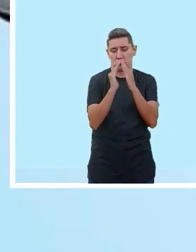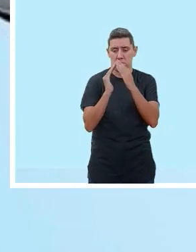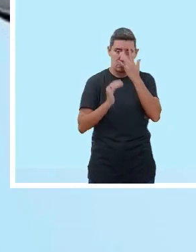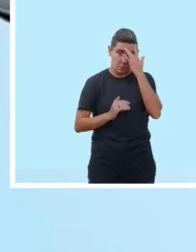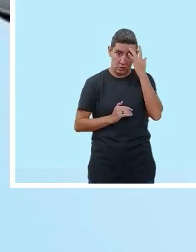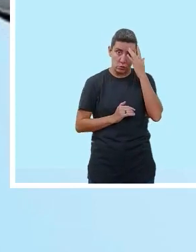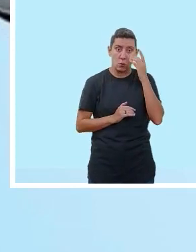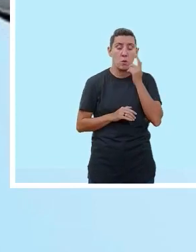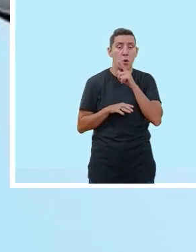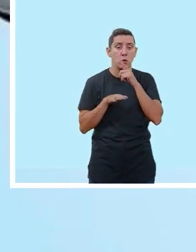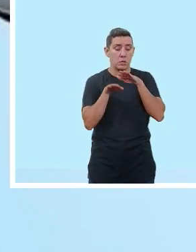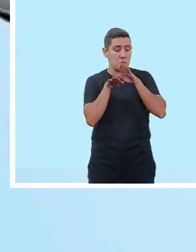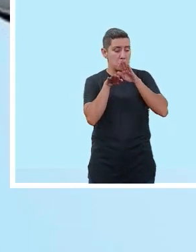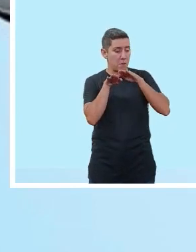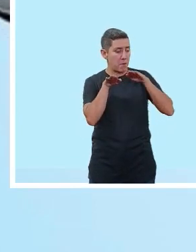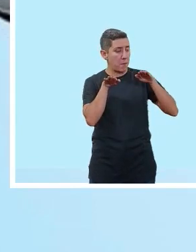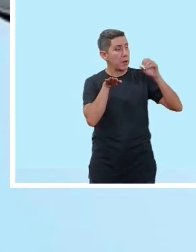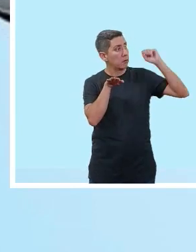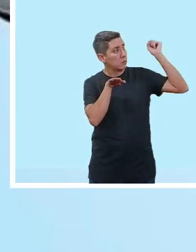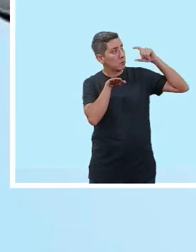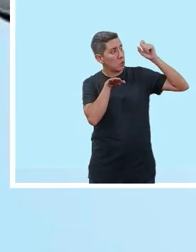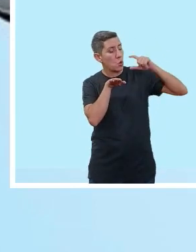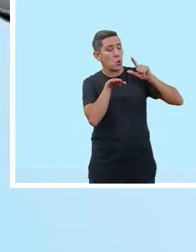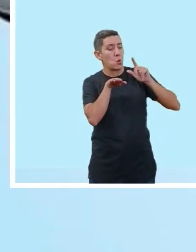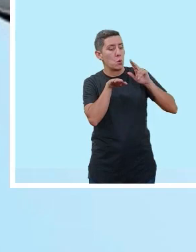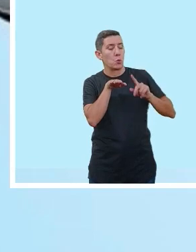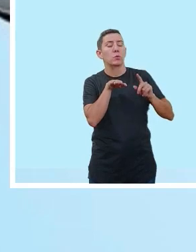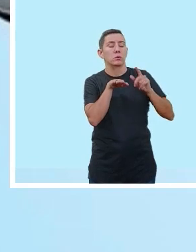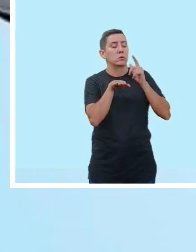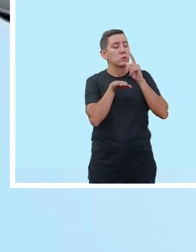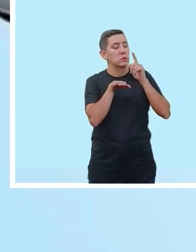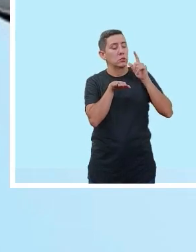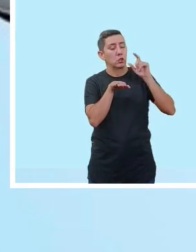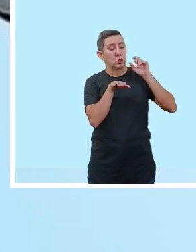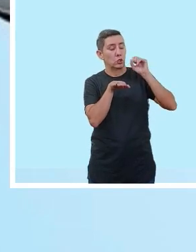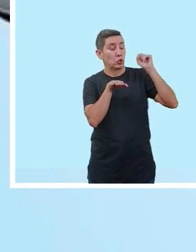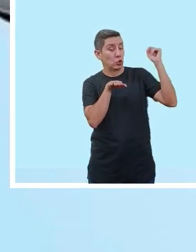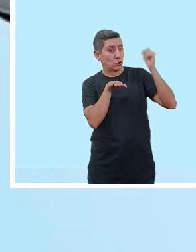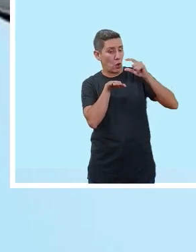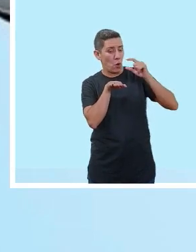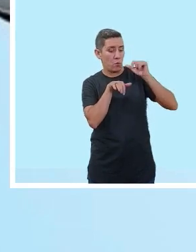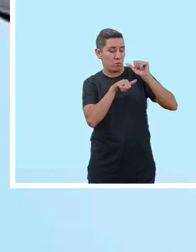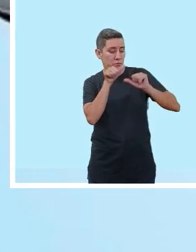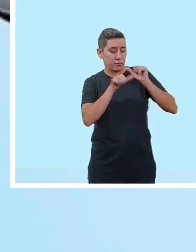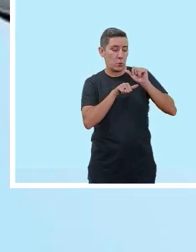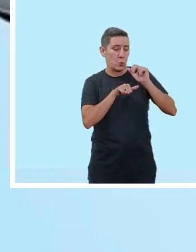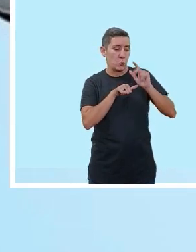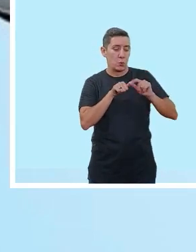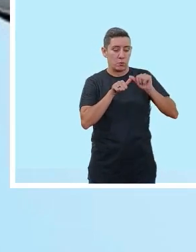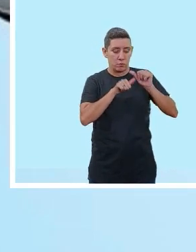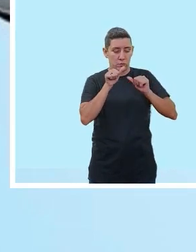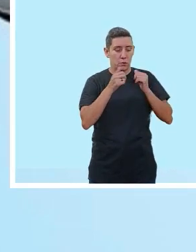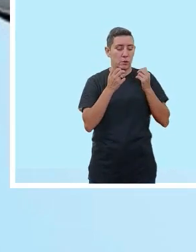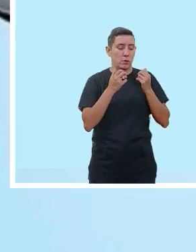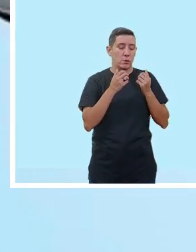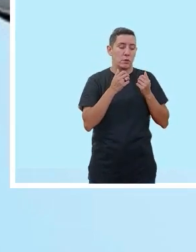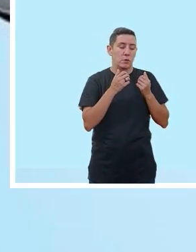renovável, permitindo com que você reduza o seu consumo de energia, né? Então aqui é um